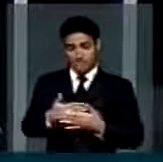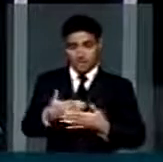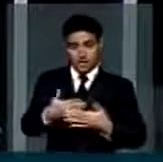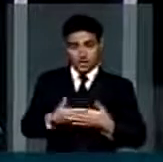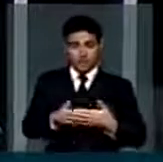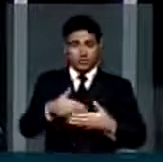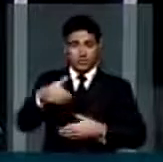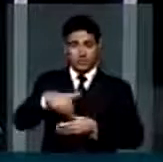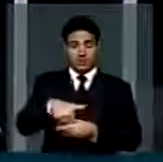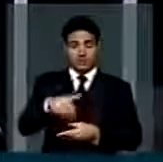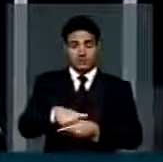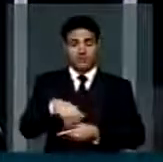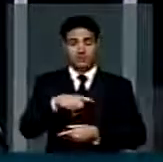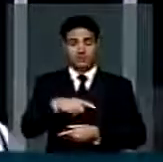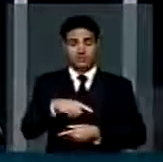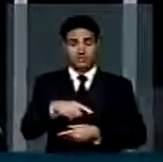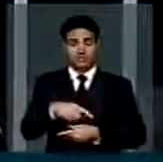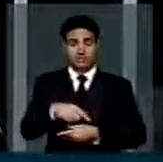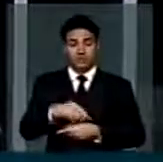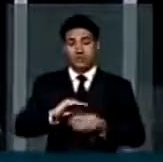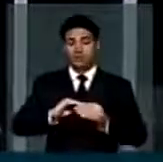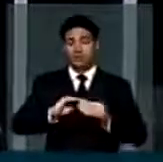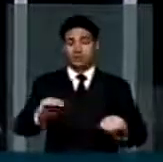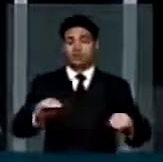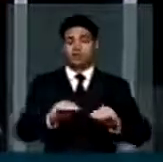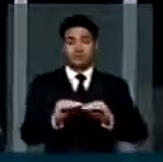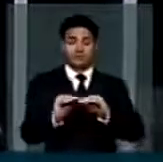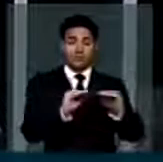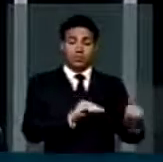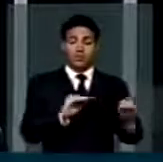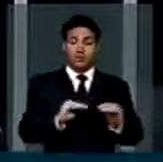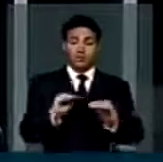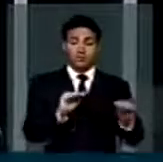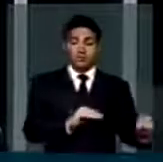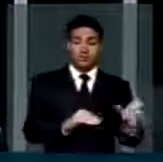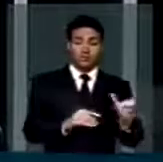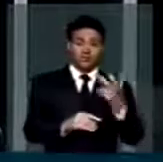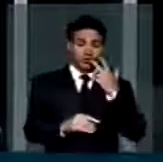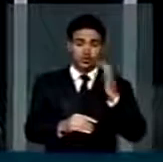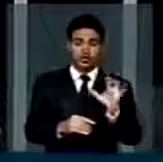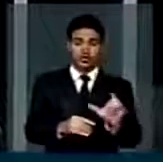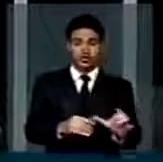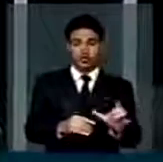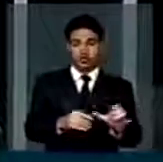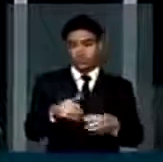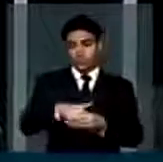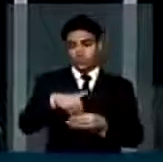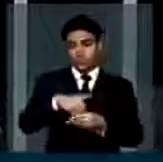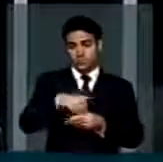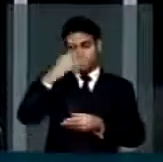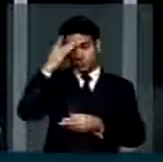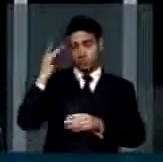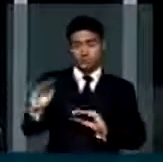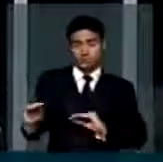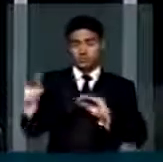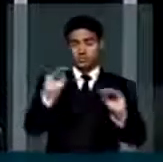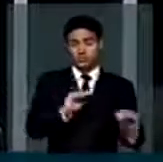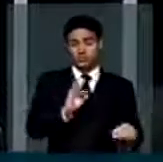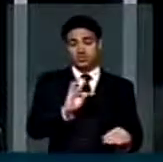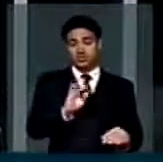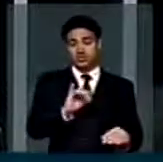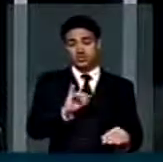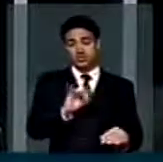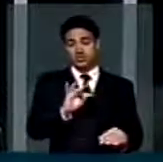uma transferência incontrolável de título de eleitor, onde a pessoa transfere o seu título do